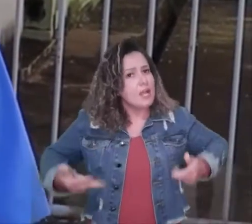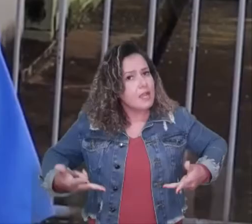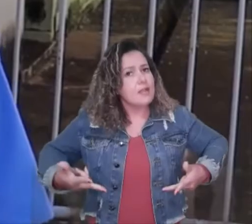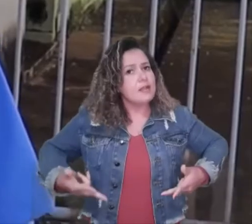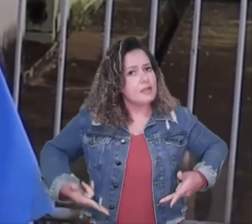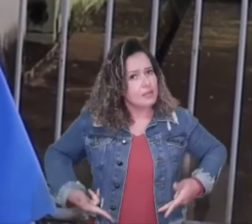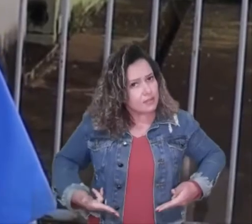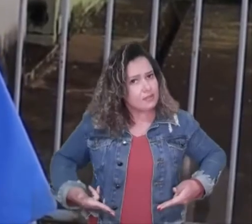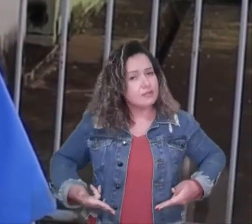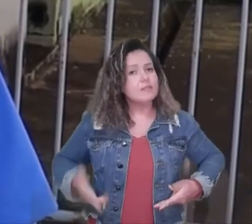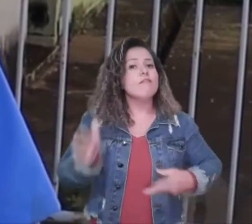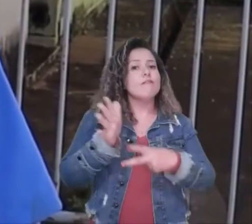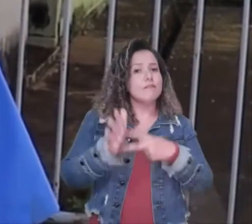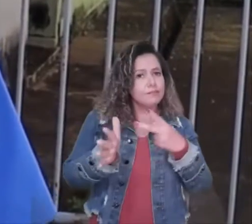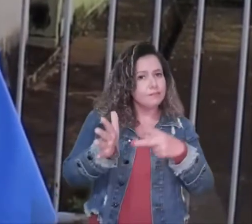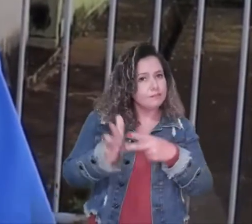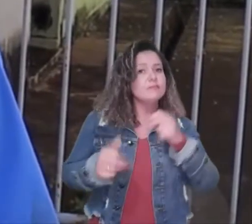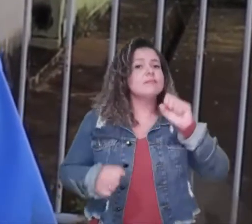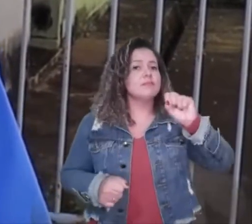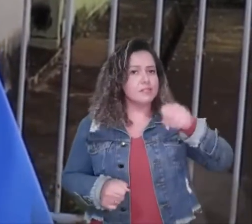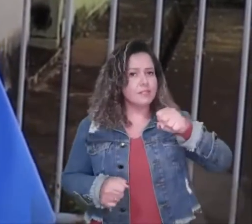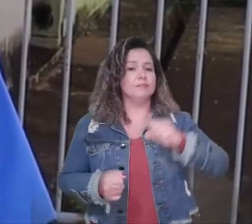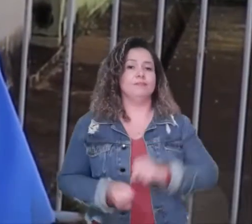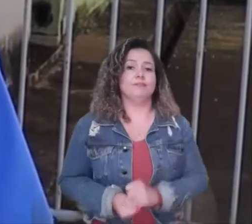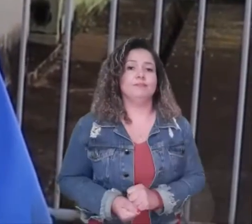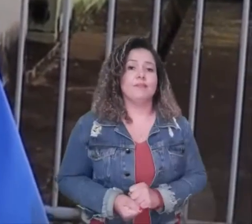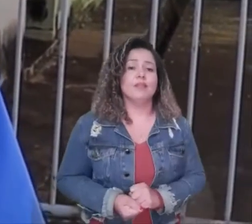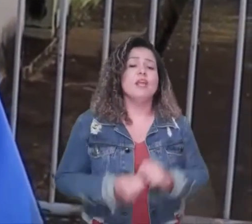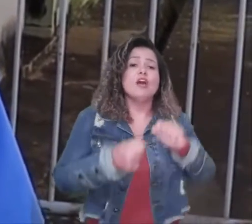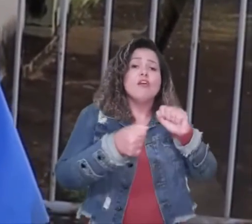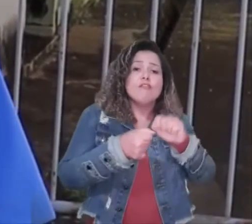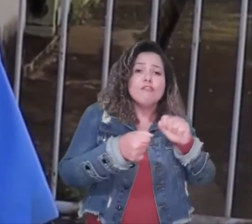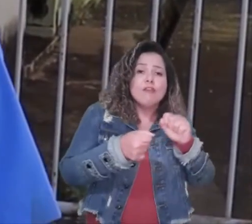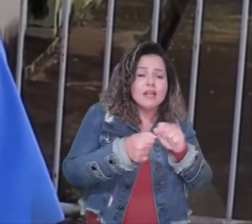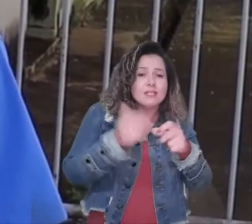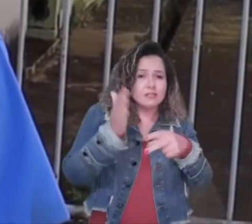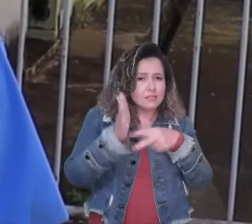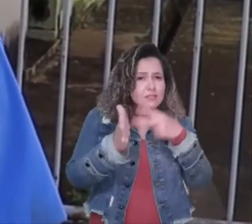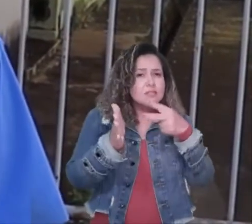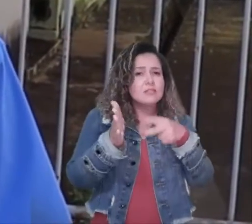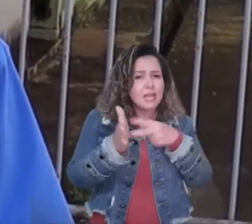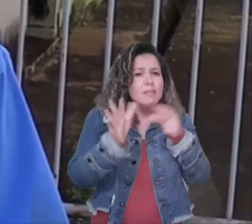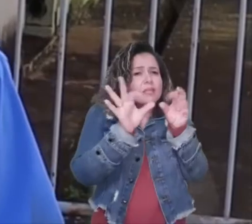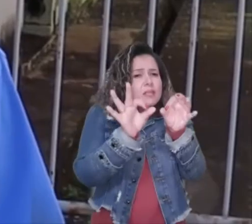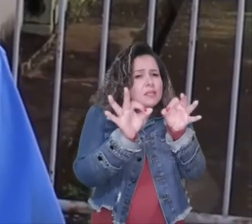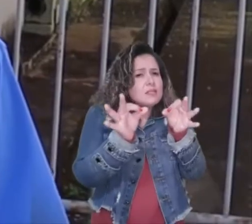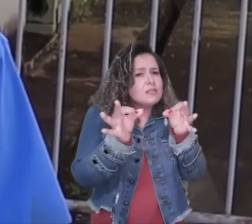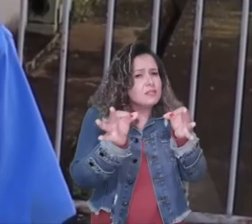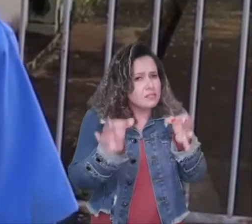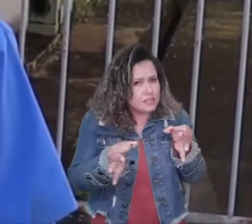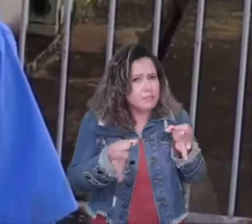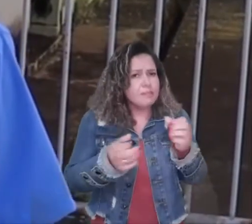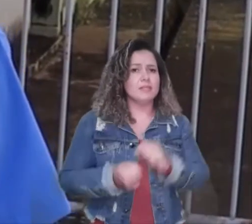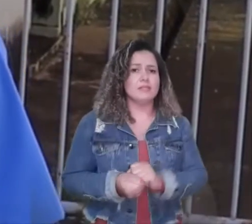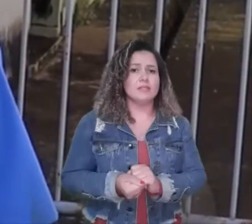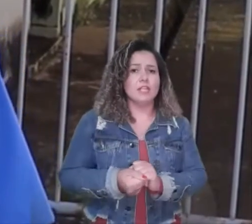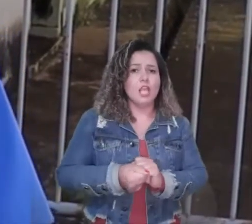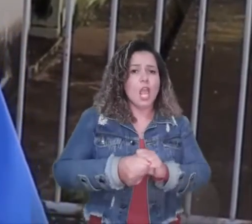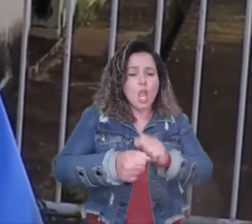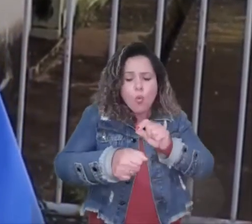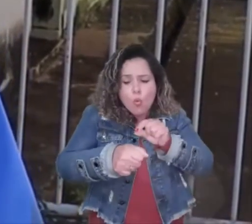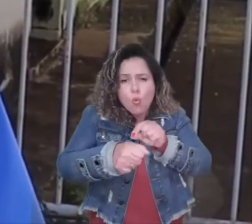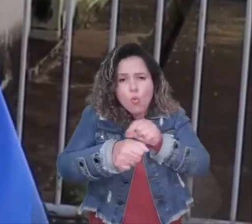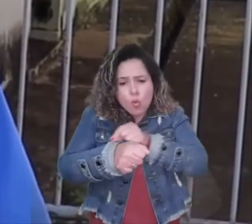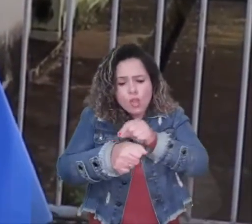fêmeas devem ser castradas. Tragam, a gente faz um procedimento cirúrgico usando uma técnica